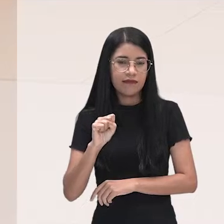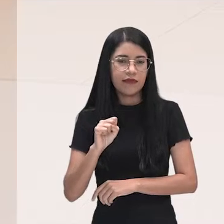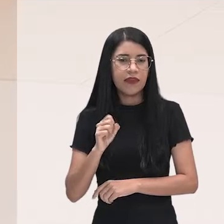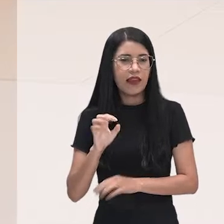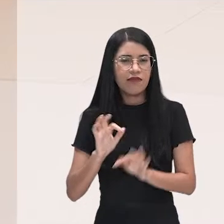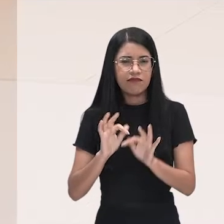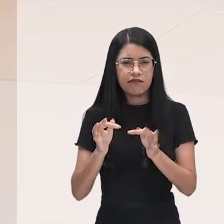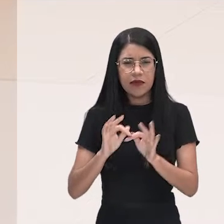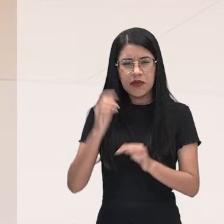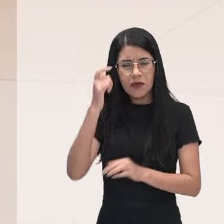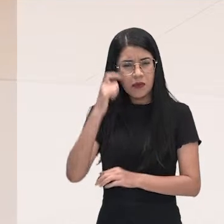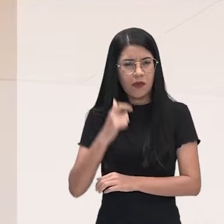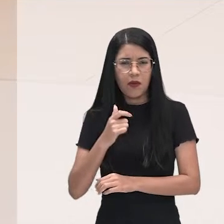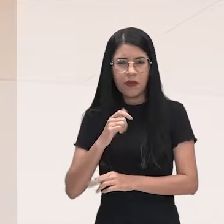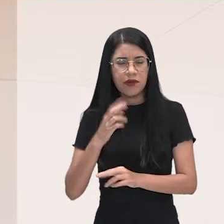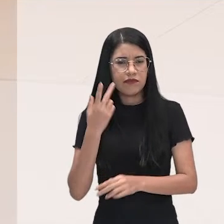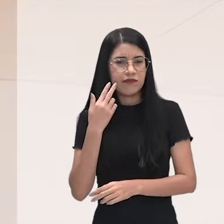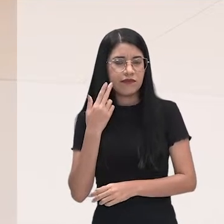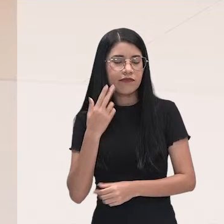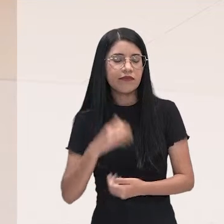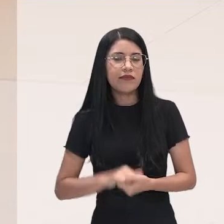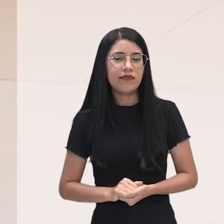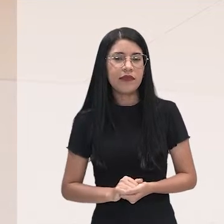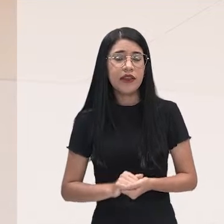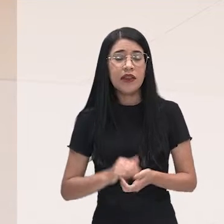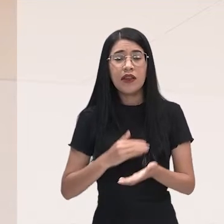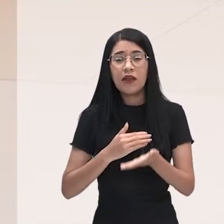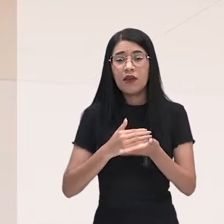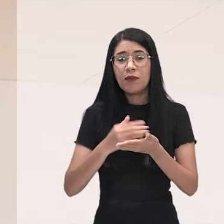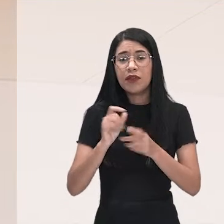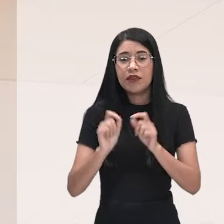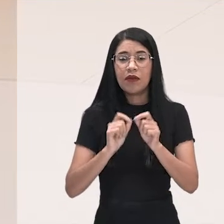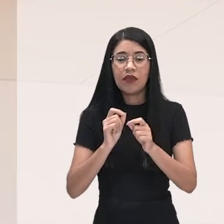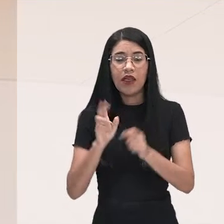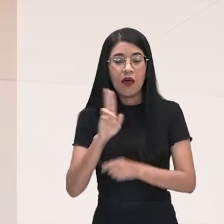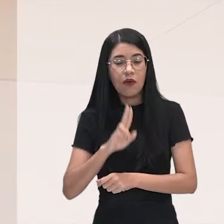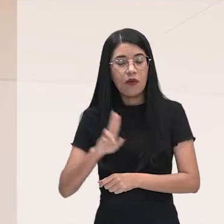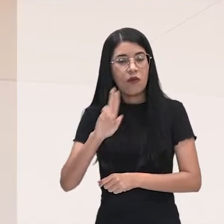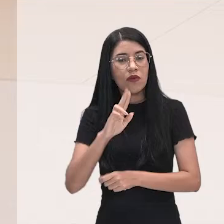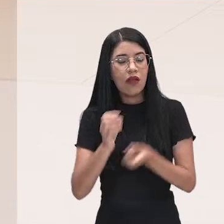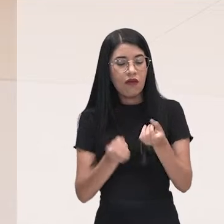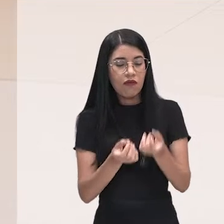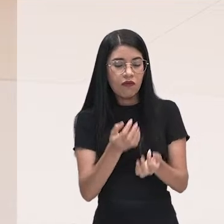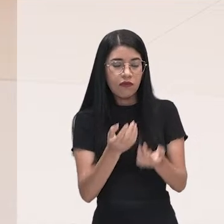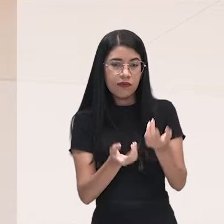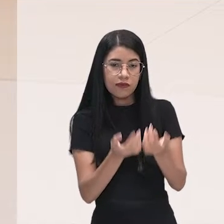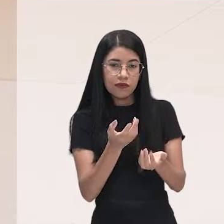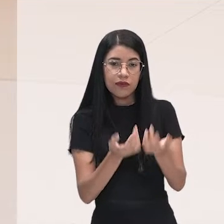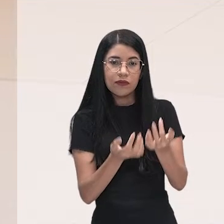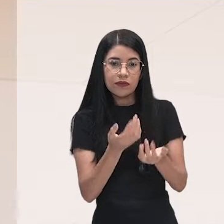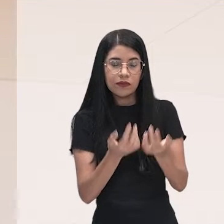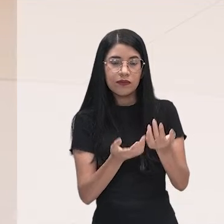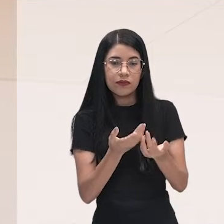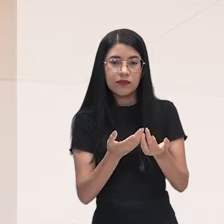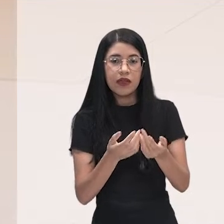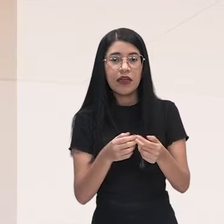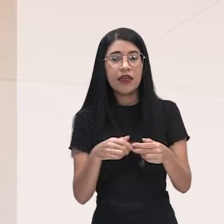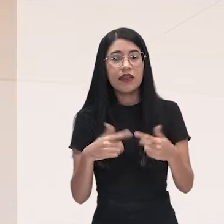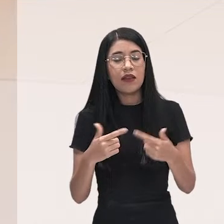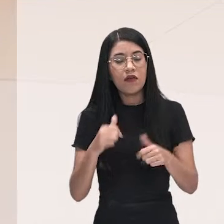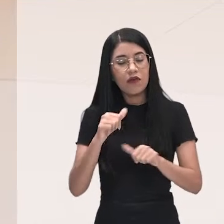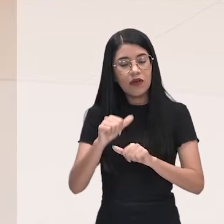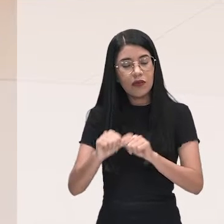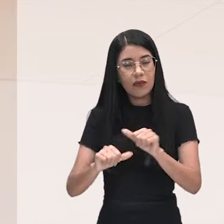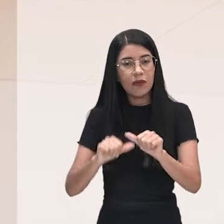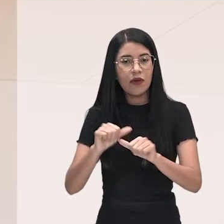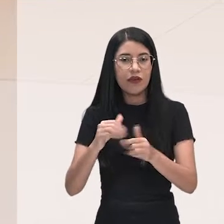vista intelectual, tá bom? Nesse momento também o homem deixa as cavernas e começa a viver em comunidade. E aí a gente